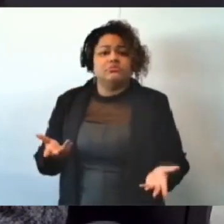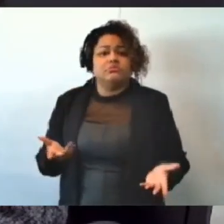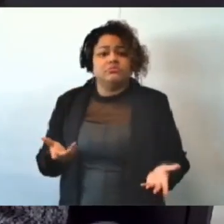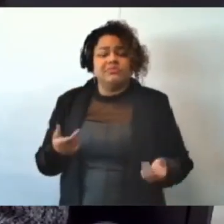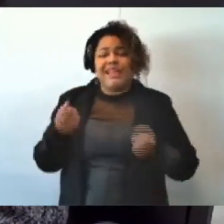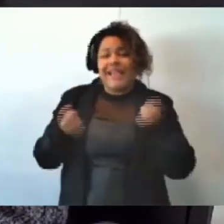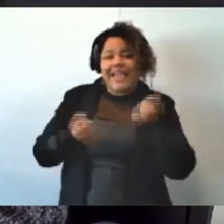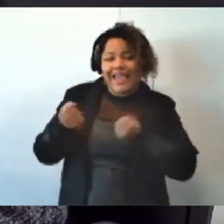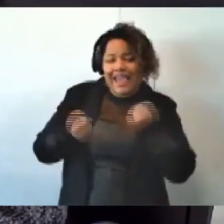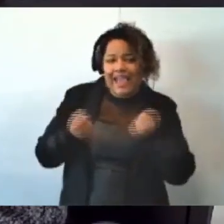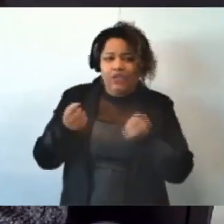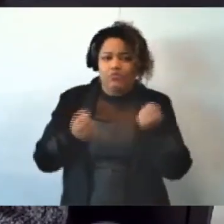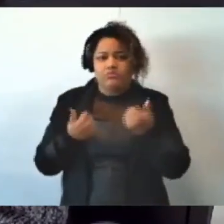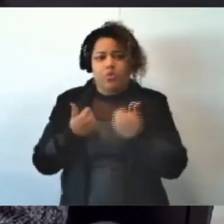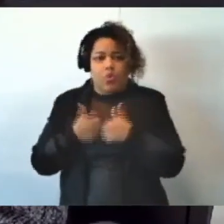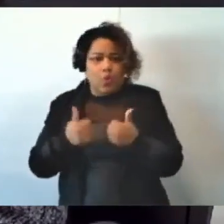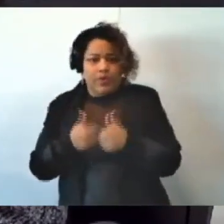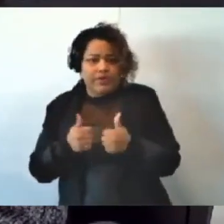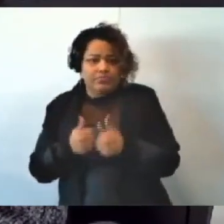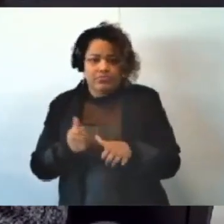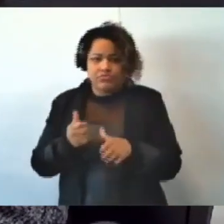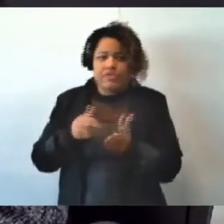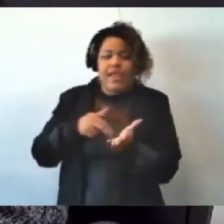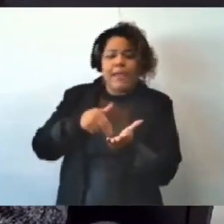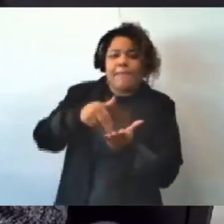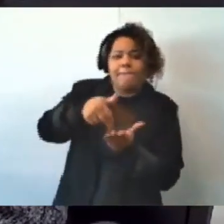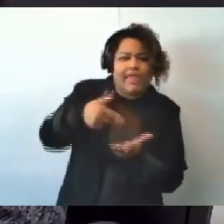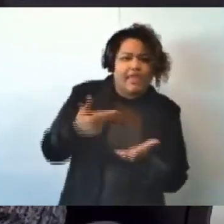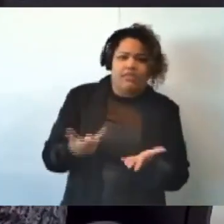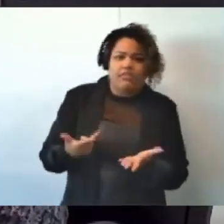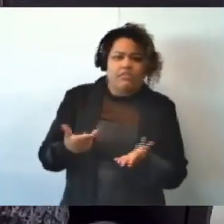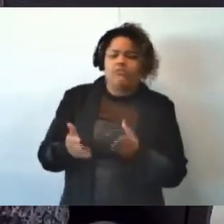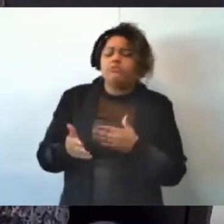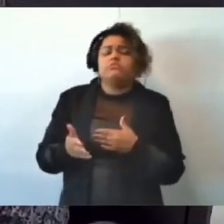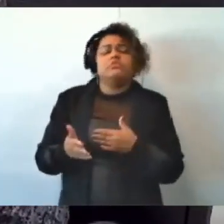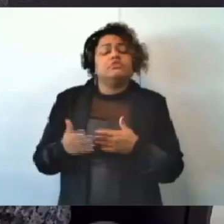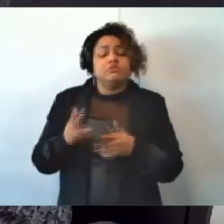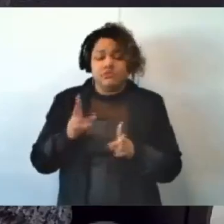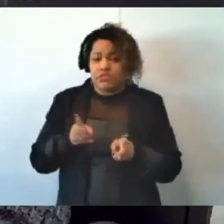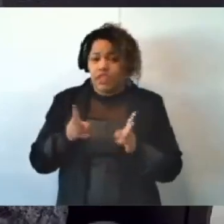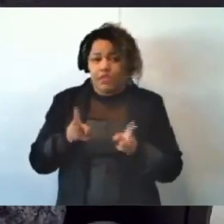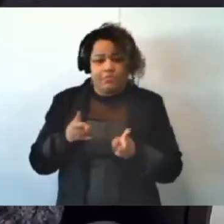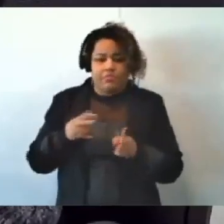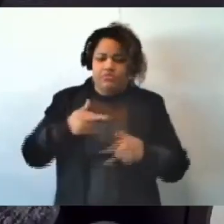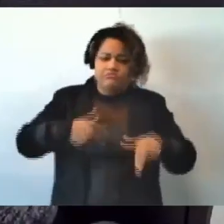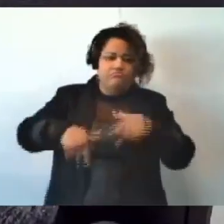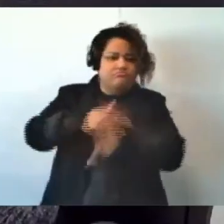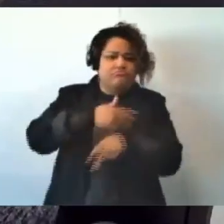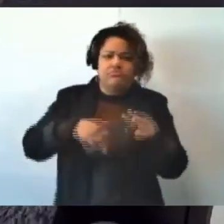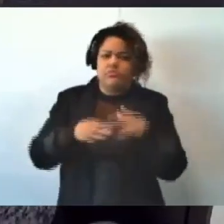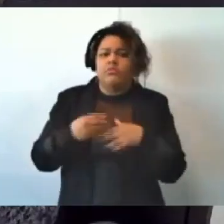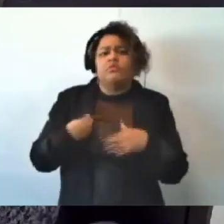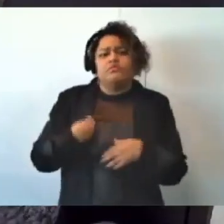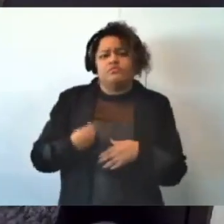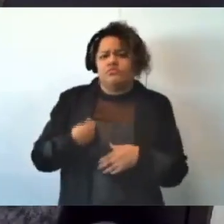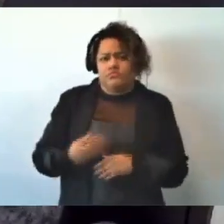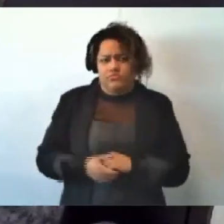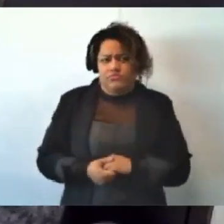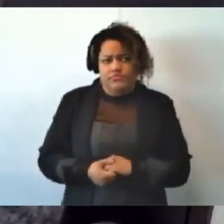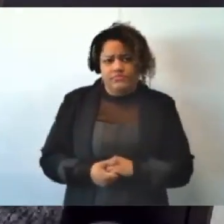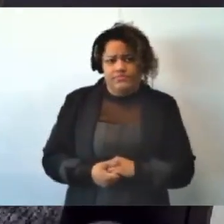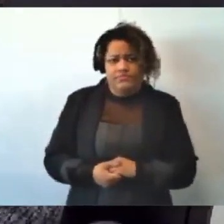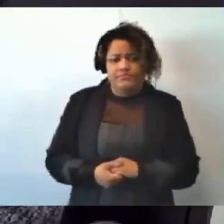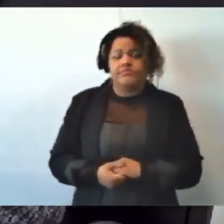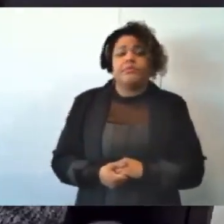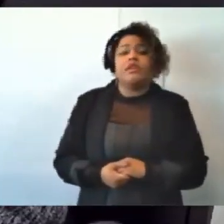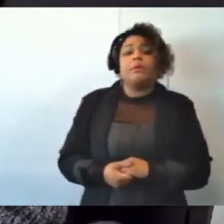ônibus, a pé, todo mundo. Isso não corresponde, não corresponde. A questão do banheiro público